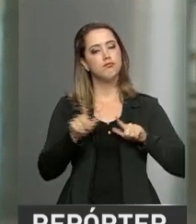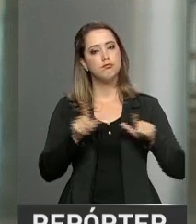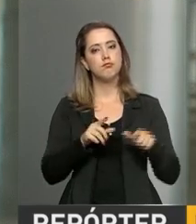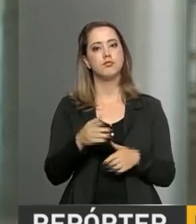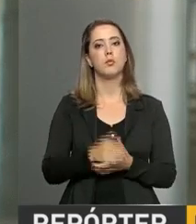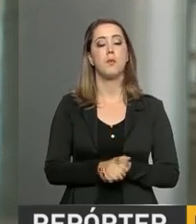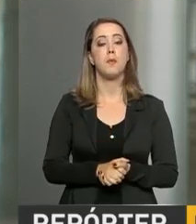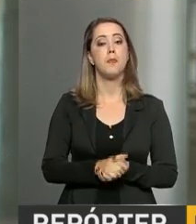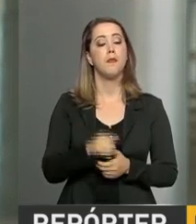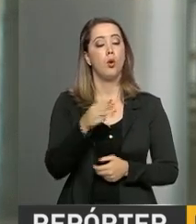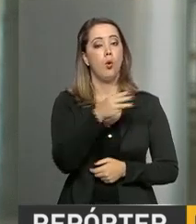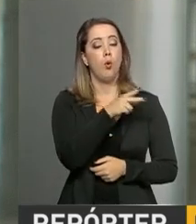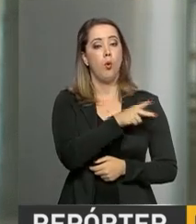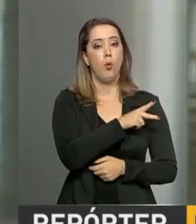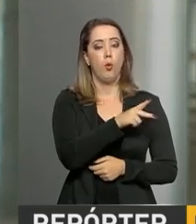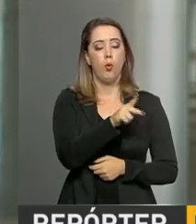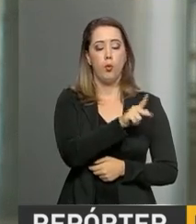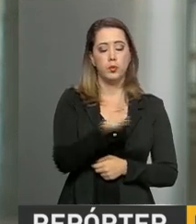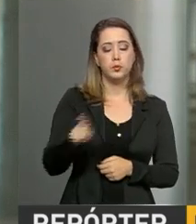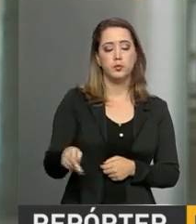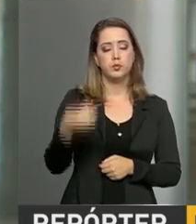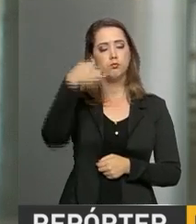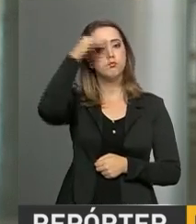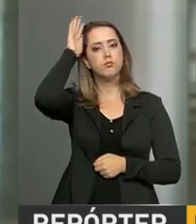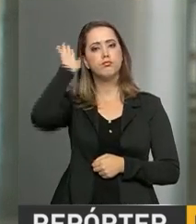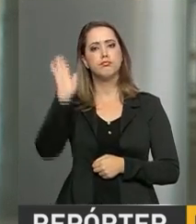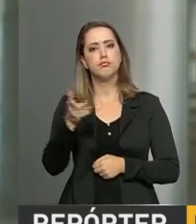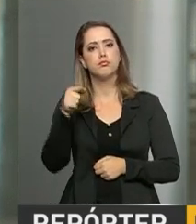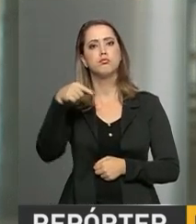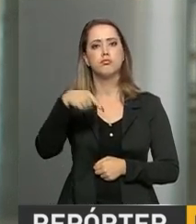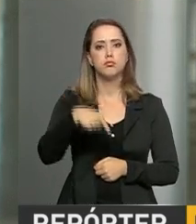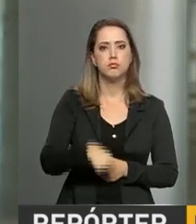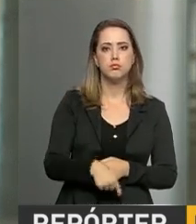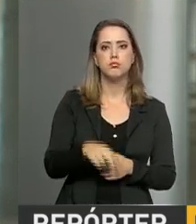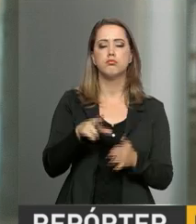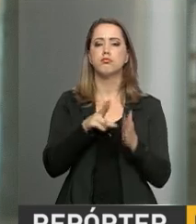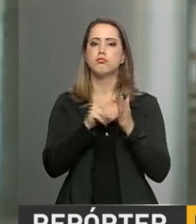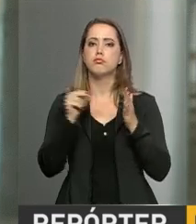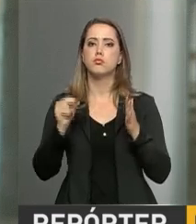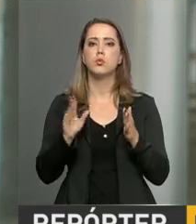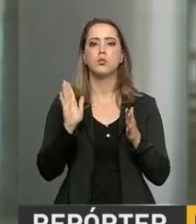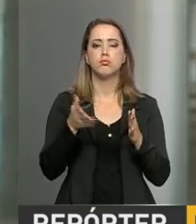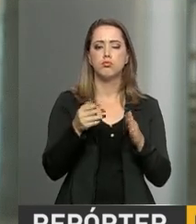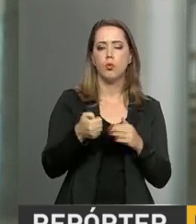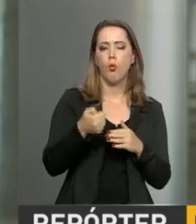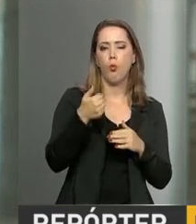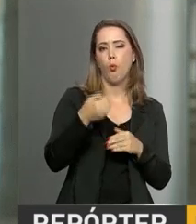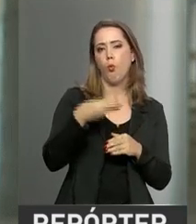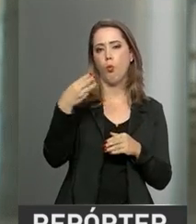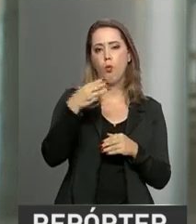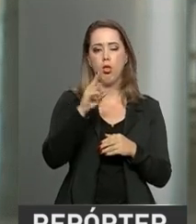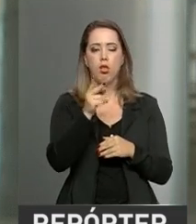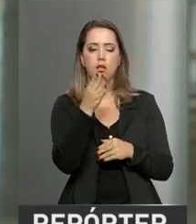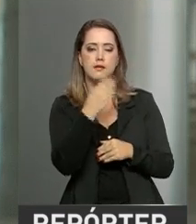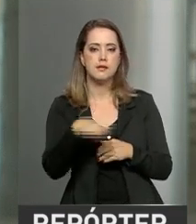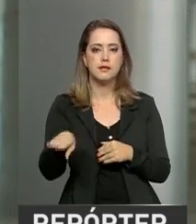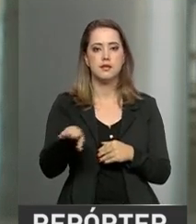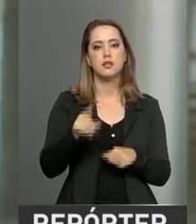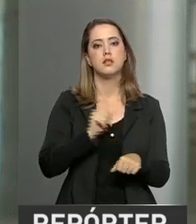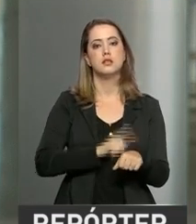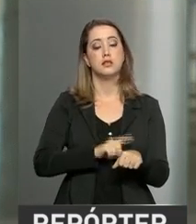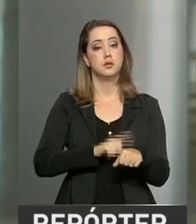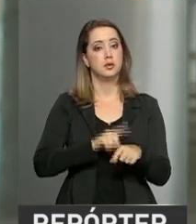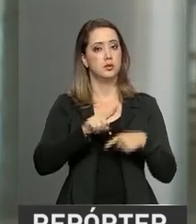NBR. O presidente interino Michel Temer já está aqui no Palácio Planalto. Chegou por volta das 15h30, depois de ter participado